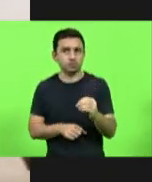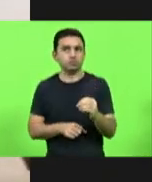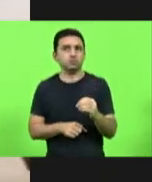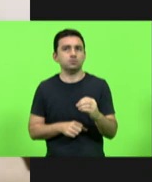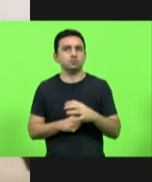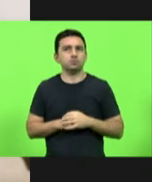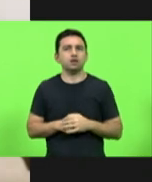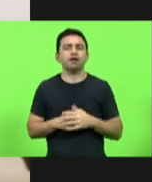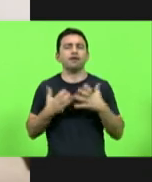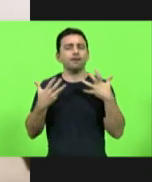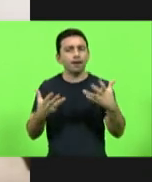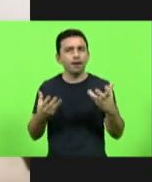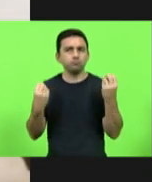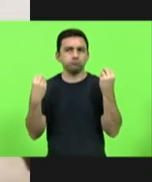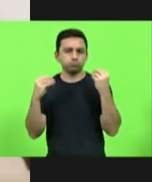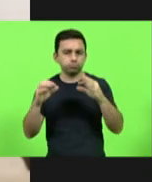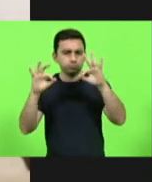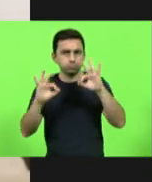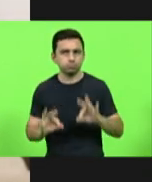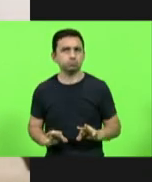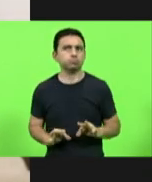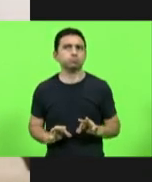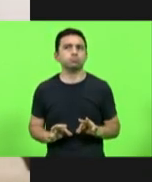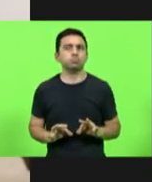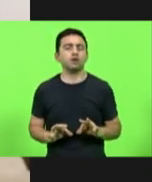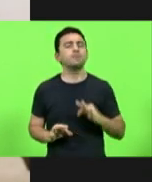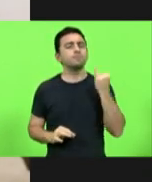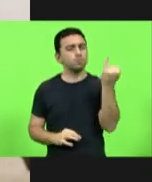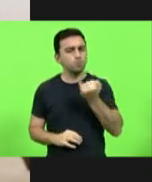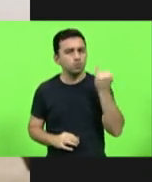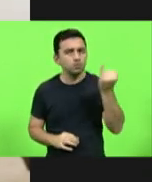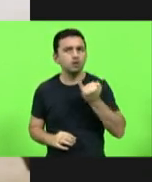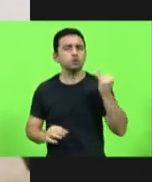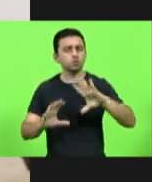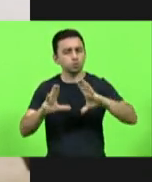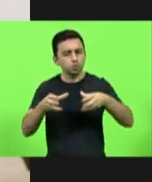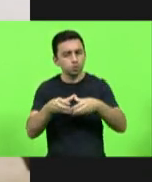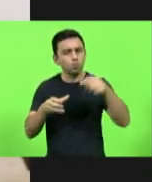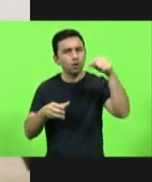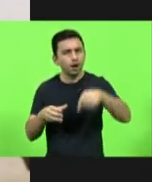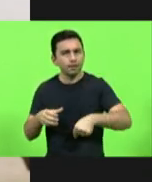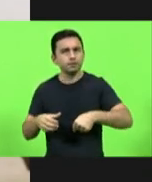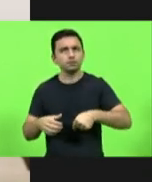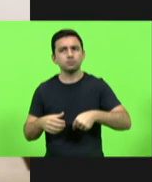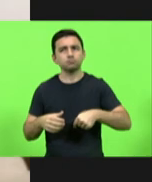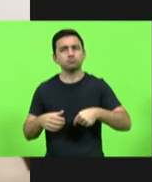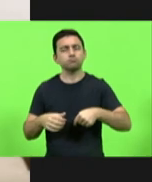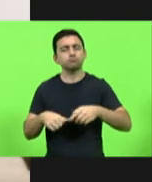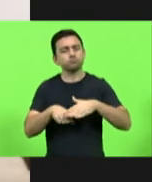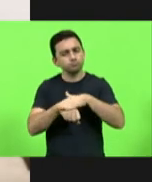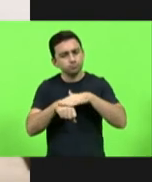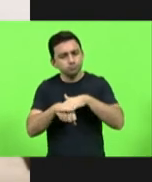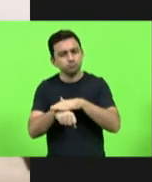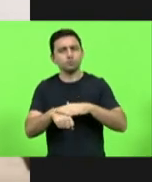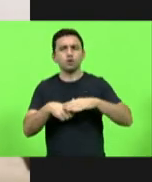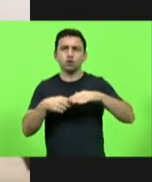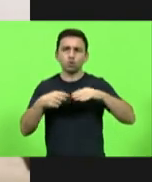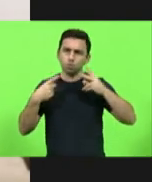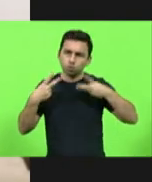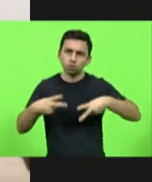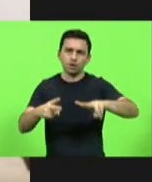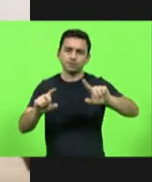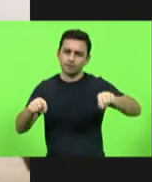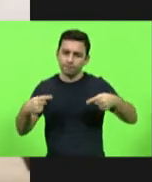quer colocar. Então, é muito importante esse grupo que está aqui continuar, Luciane. Esse é o desafio para a Alesc,